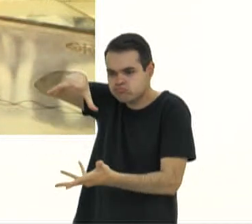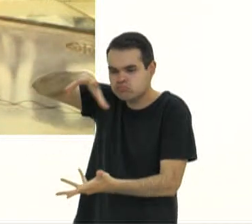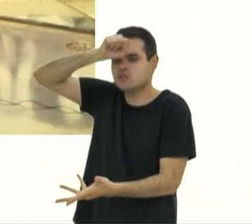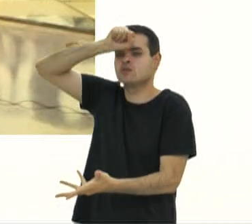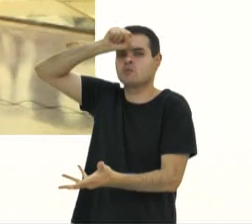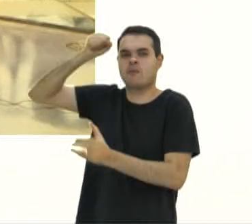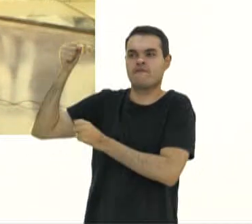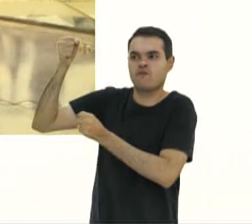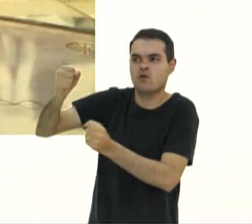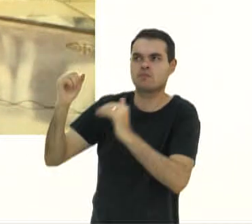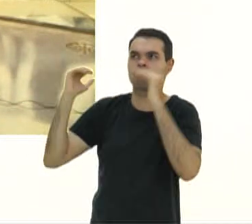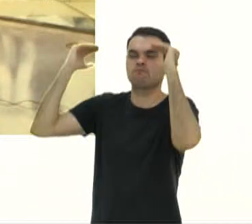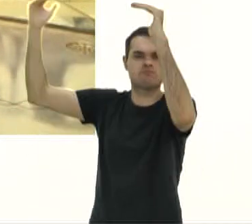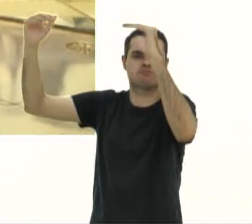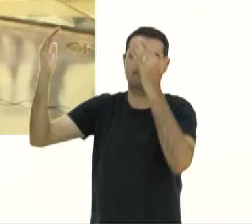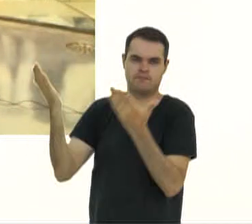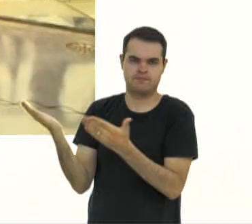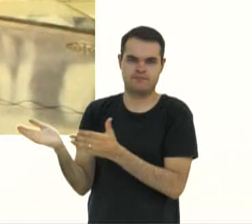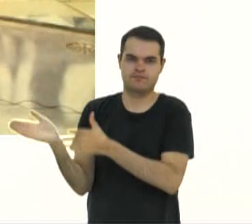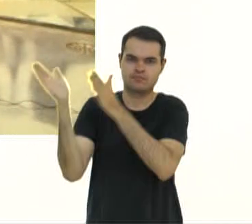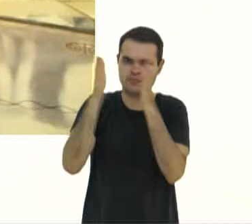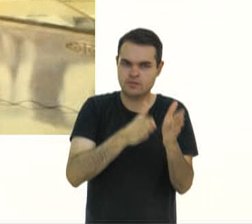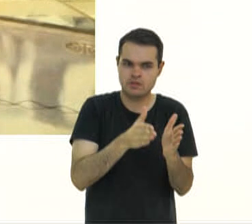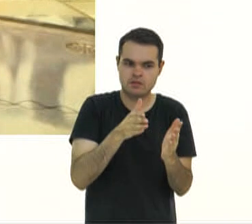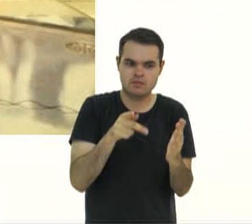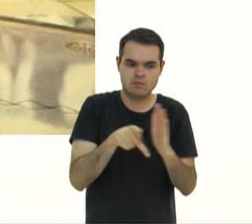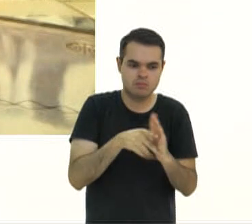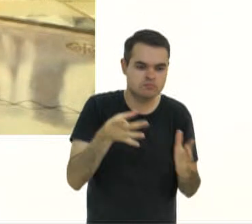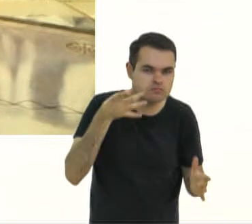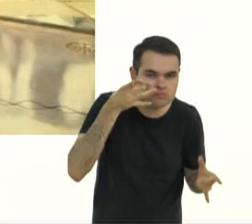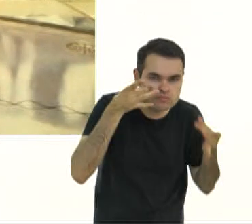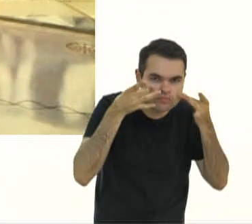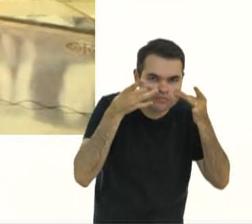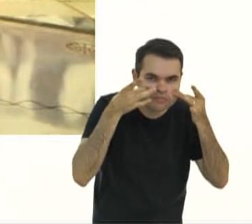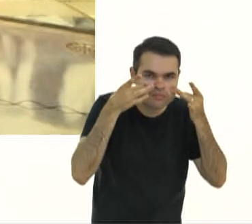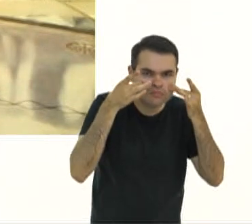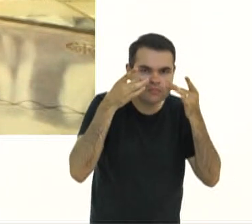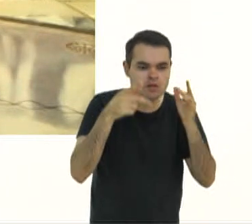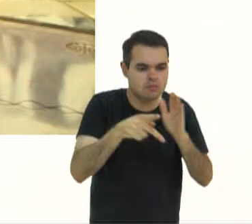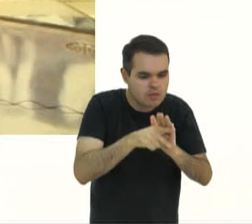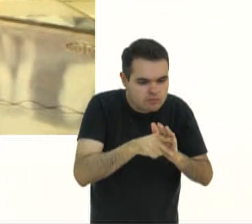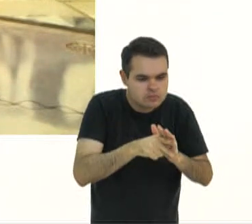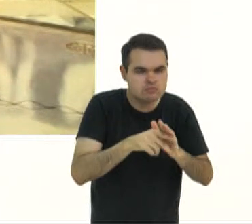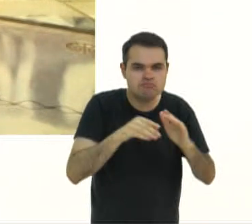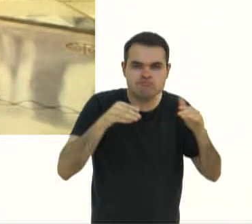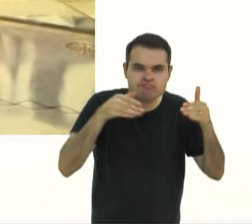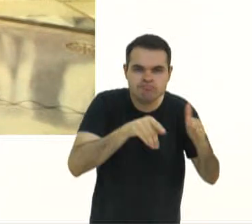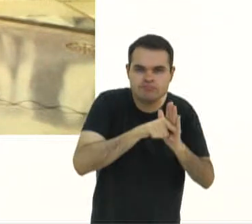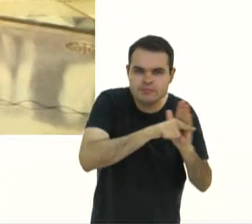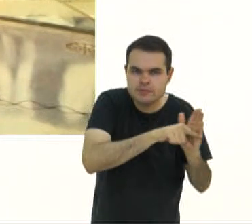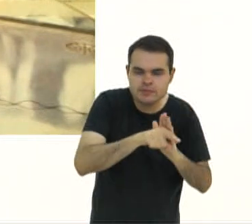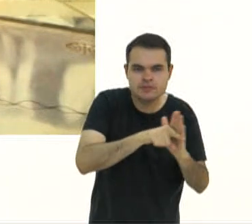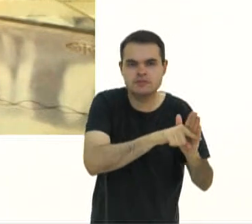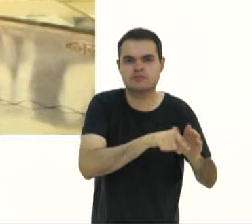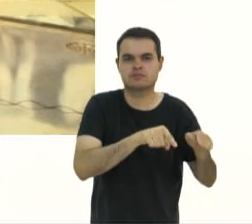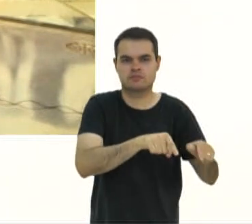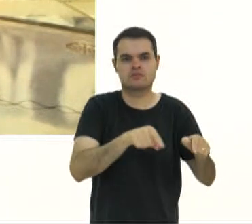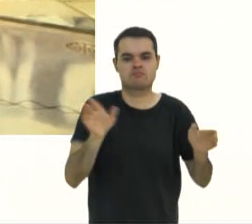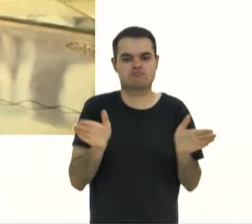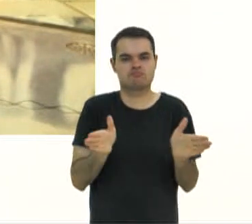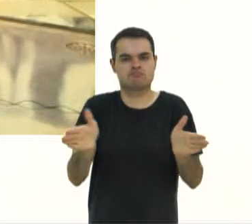força maior, mais divina, e dos materialistas. É aí que nós nos encontramos nesse exato momento da história. É